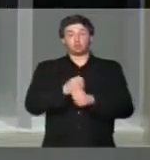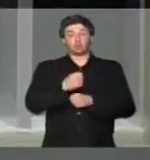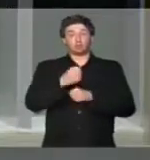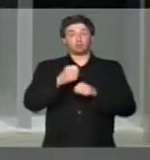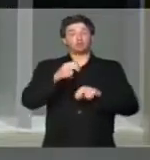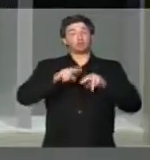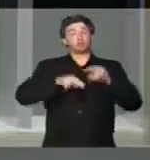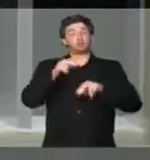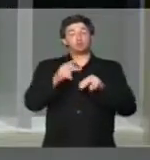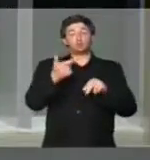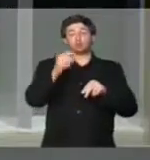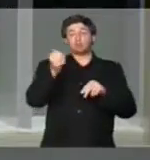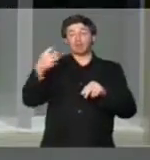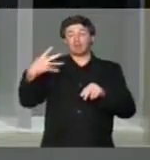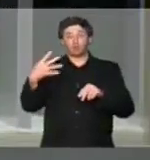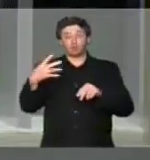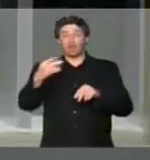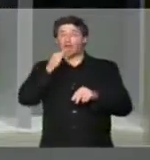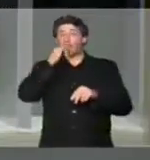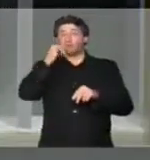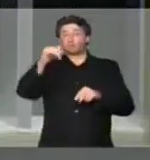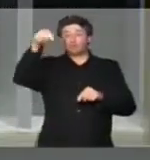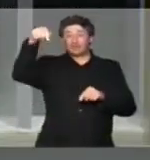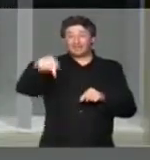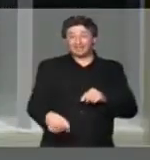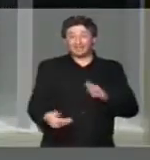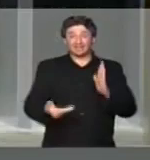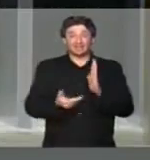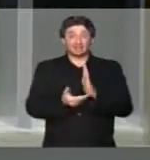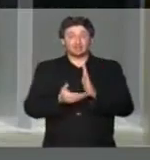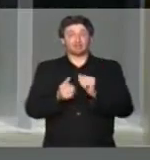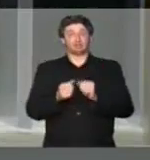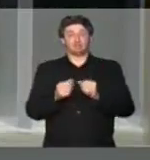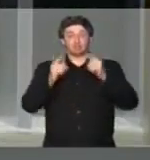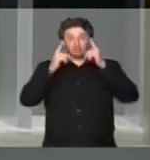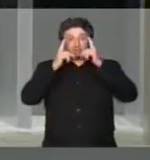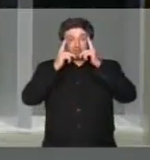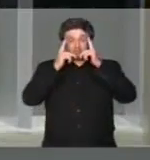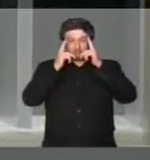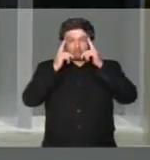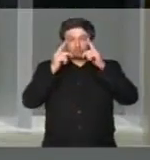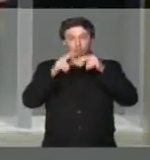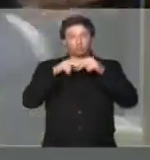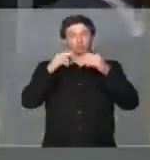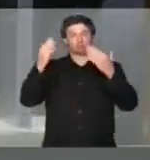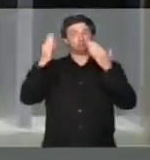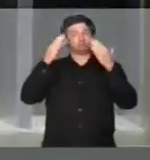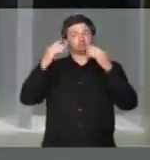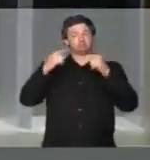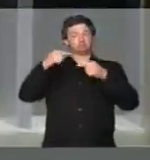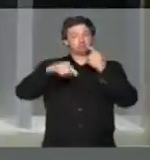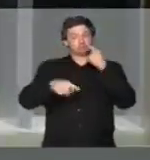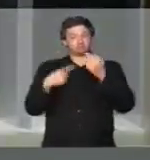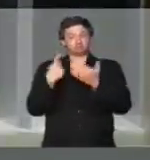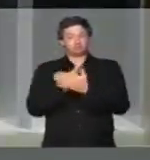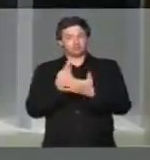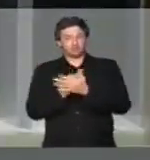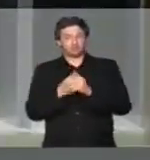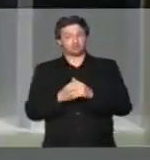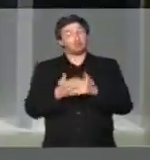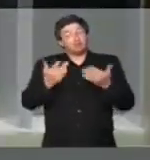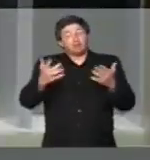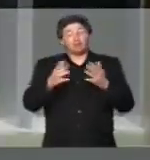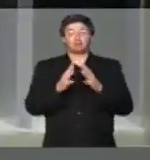2014 fez um aviso a casa a direção da casa sobre essas supostas irregularidades